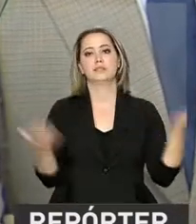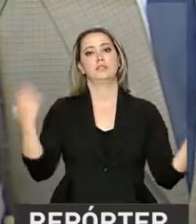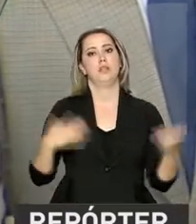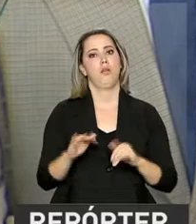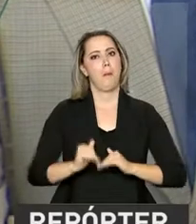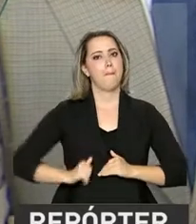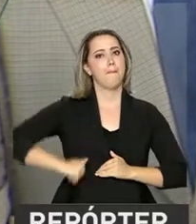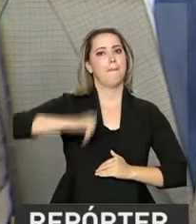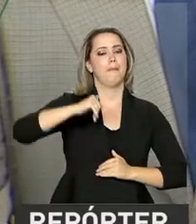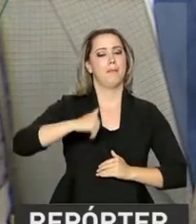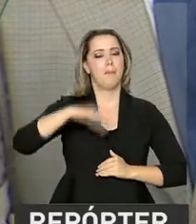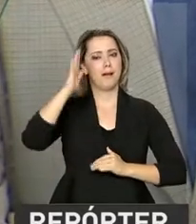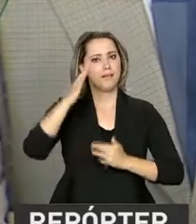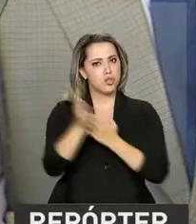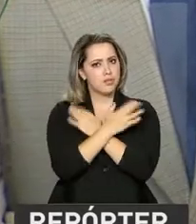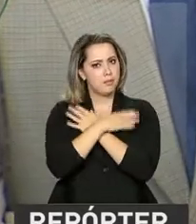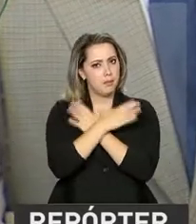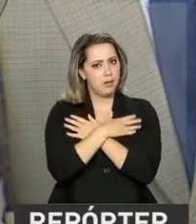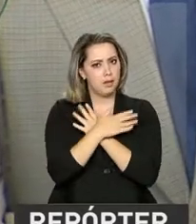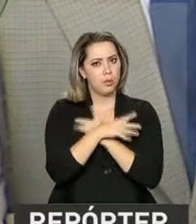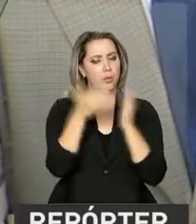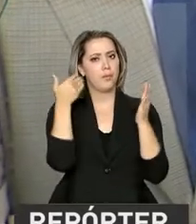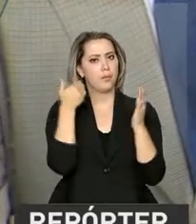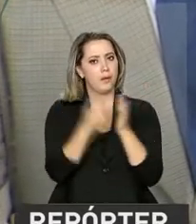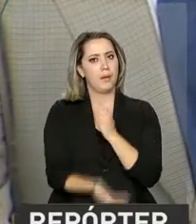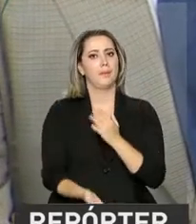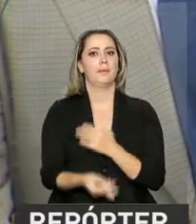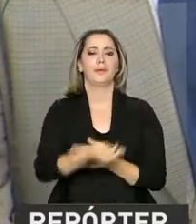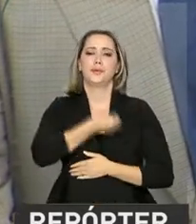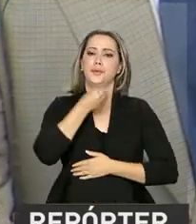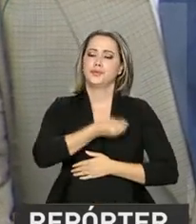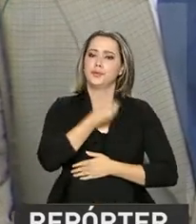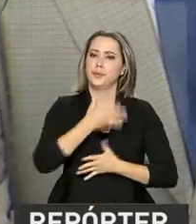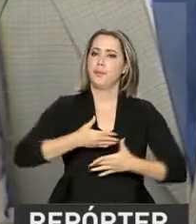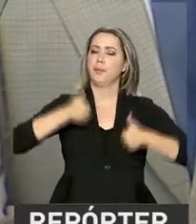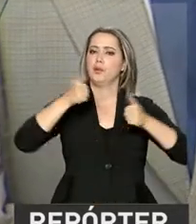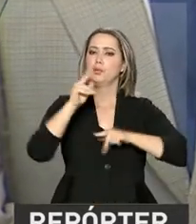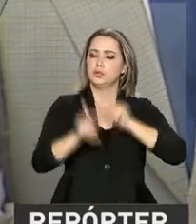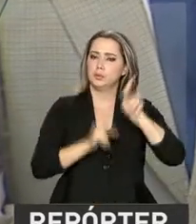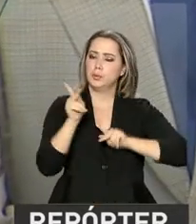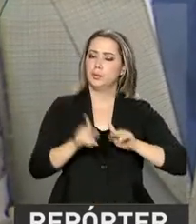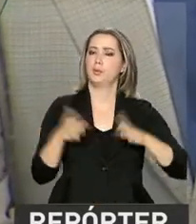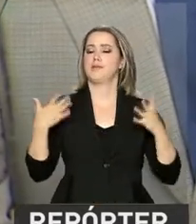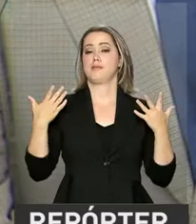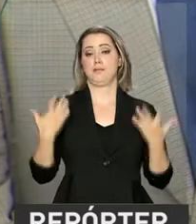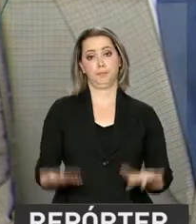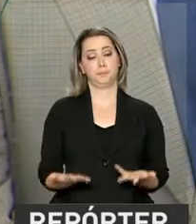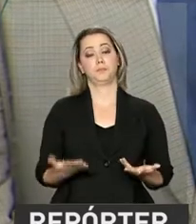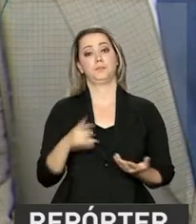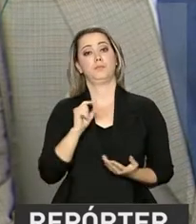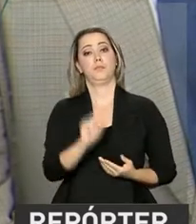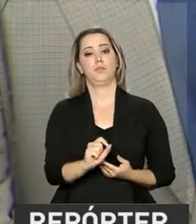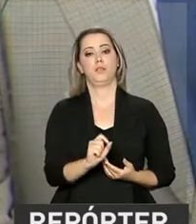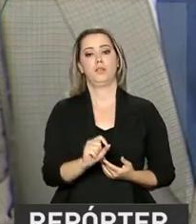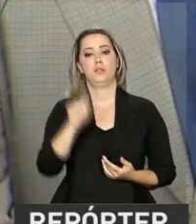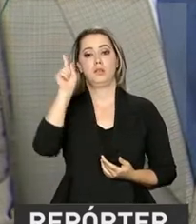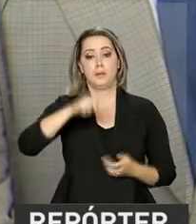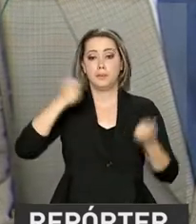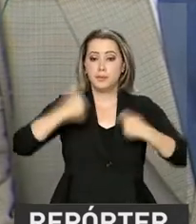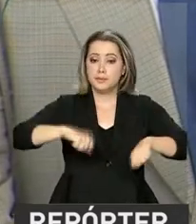do desemprego ea perda do bem estar da população para isso é